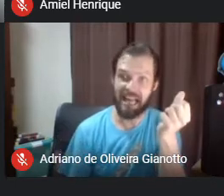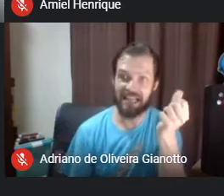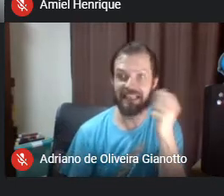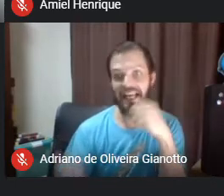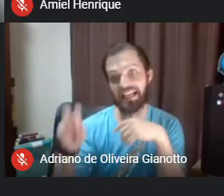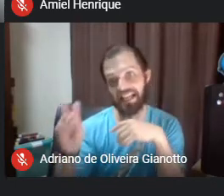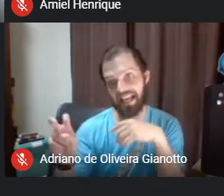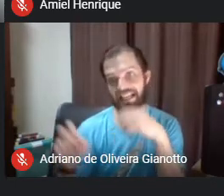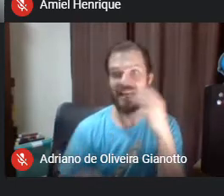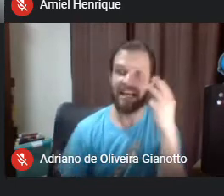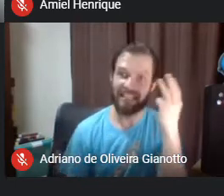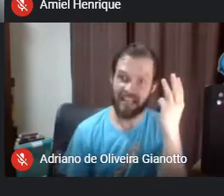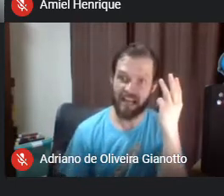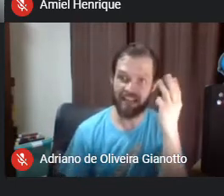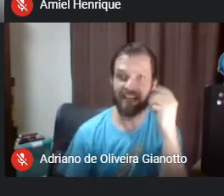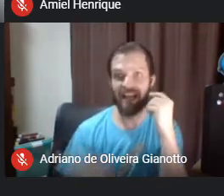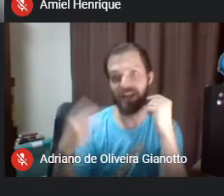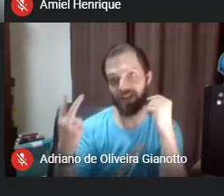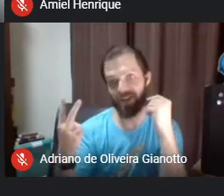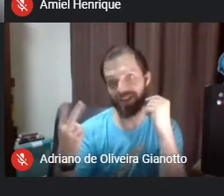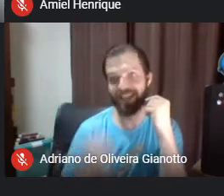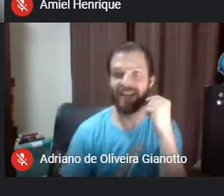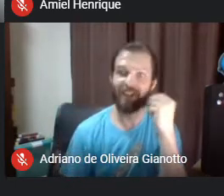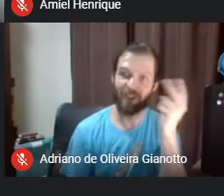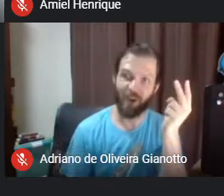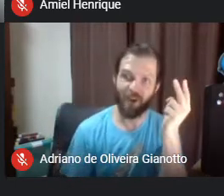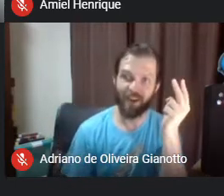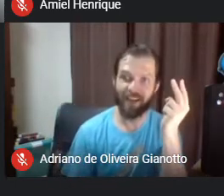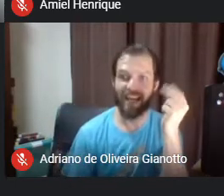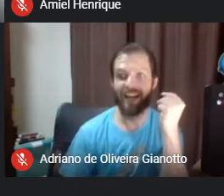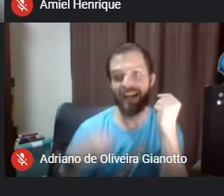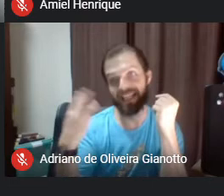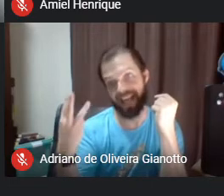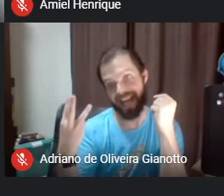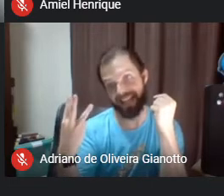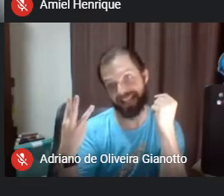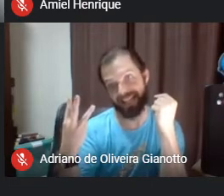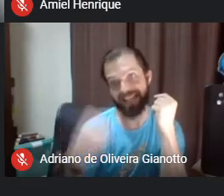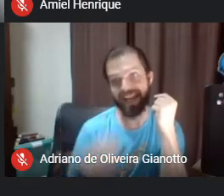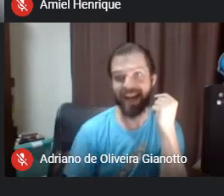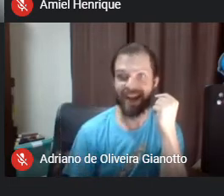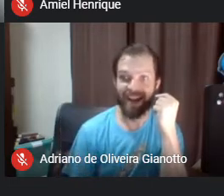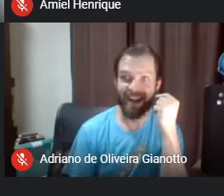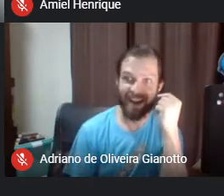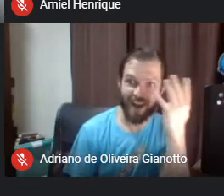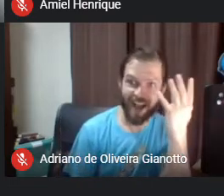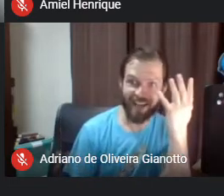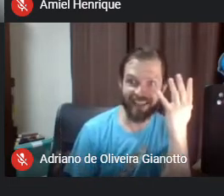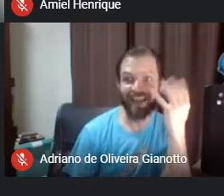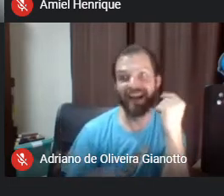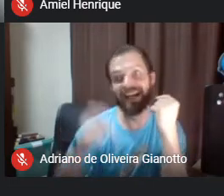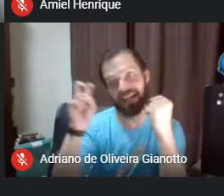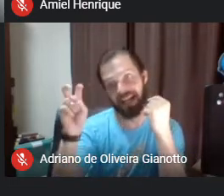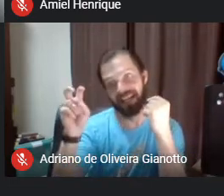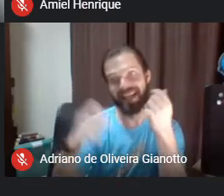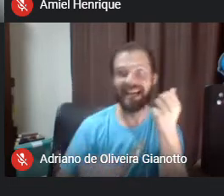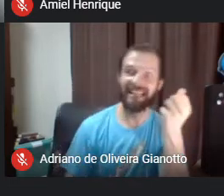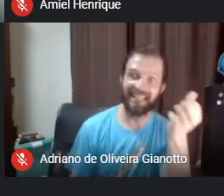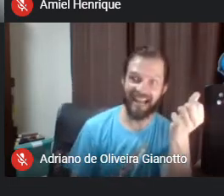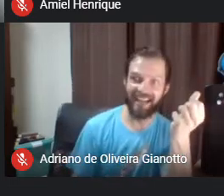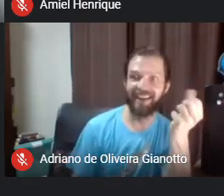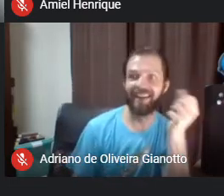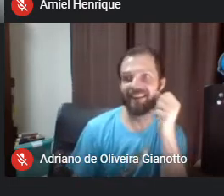4, 5, 6, 5, 3, 2, 3,